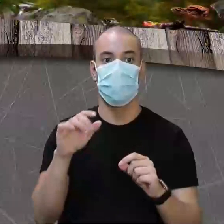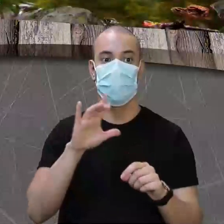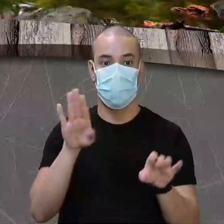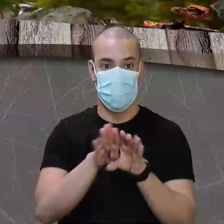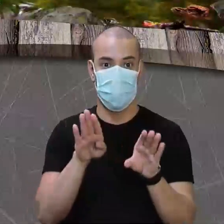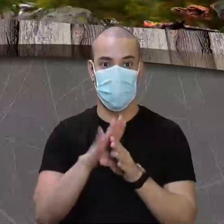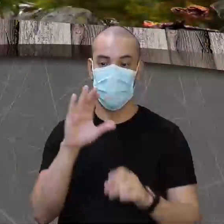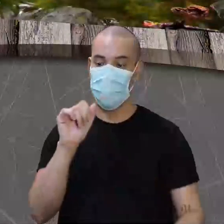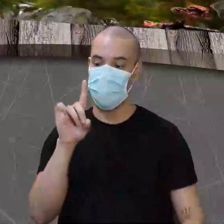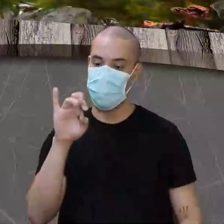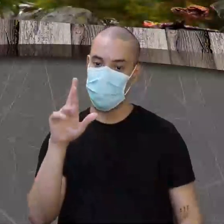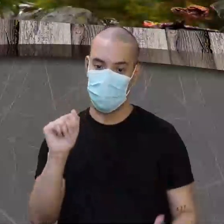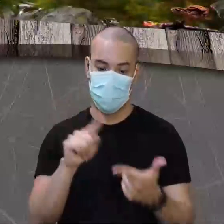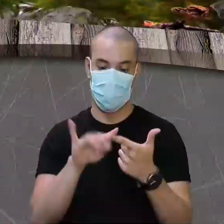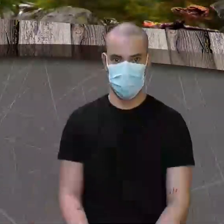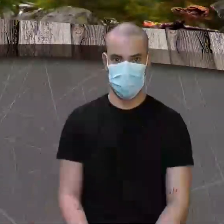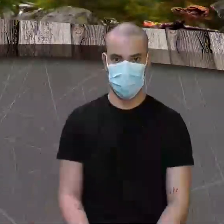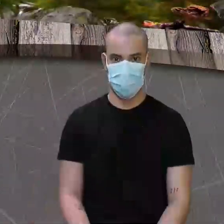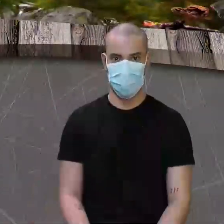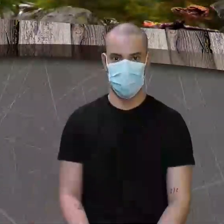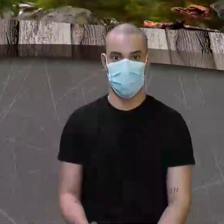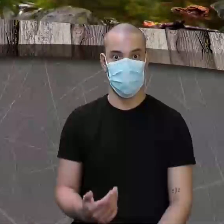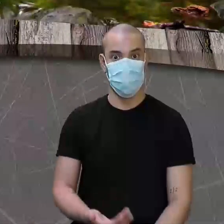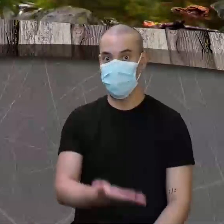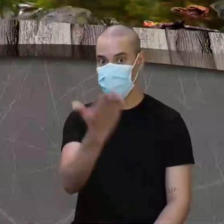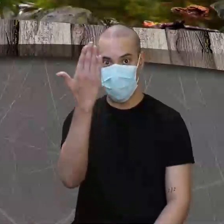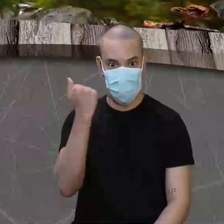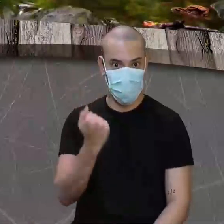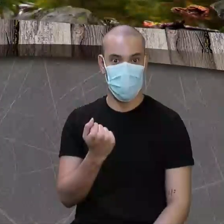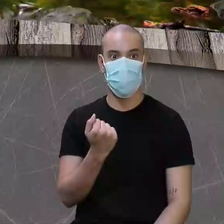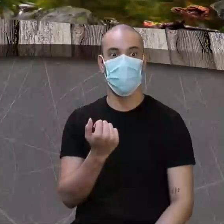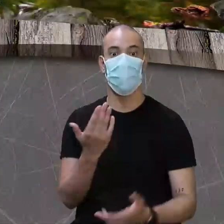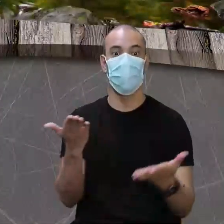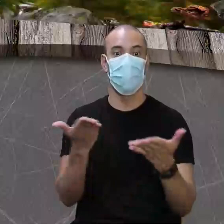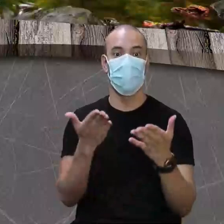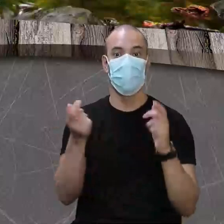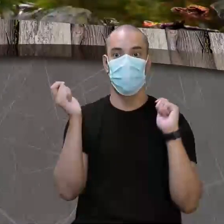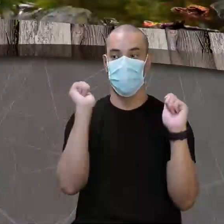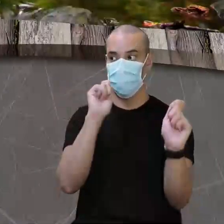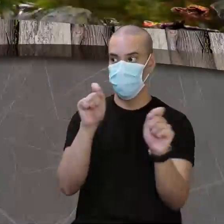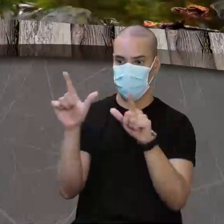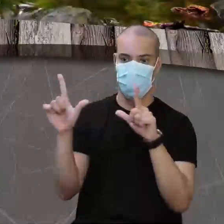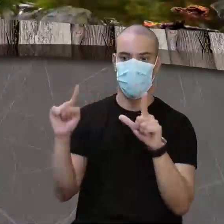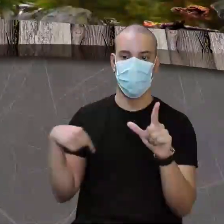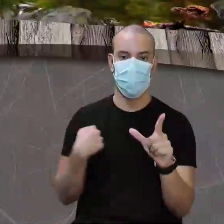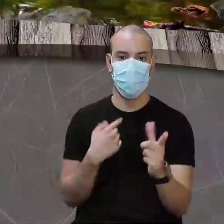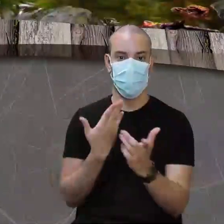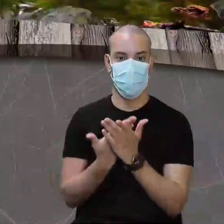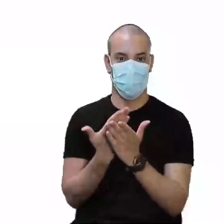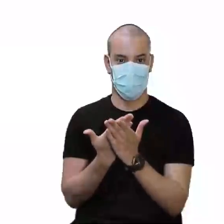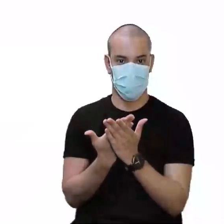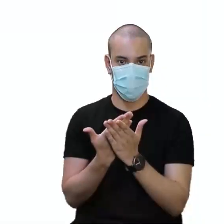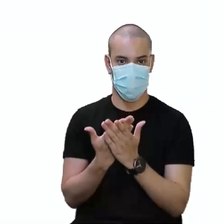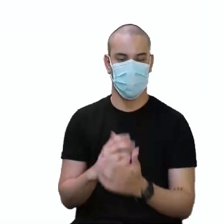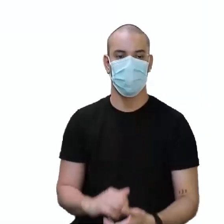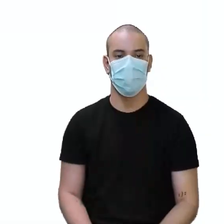é a nossa aula 39.2. Vamos lá, joga no quadro agora para a gente ver a nossa aula